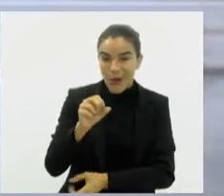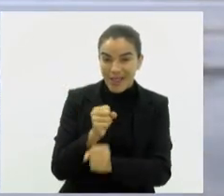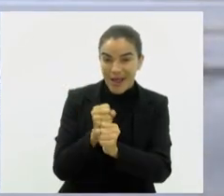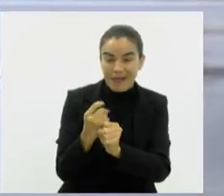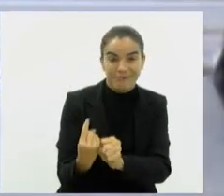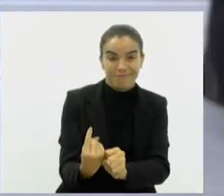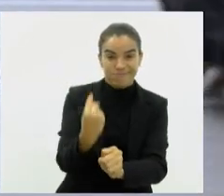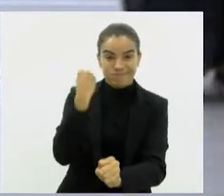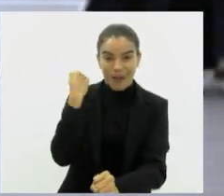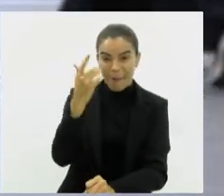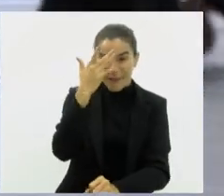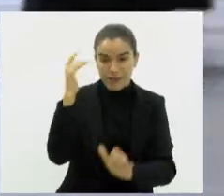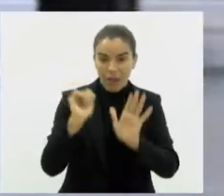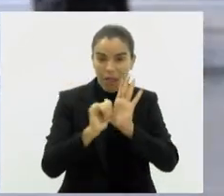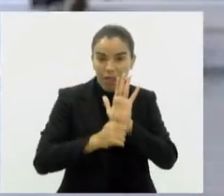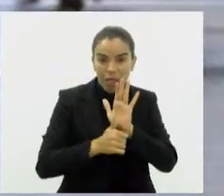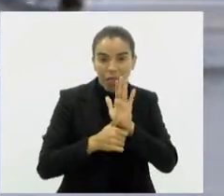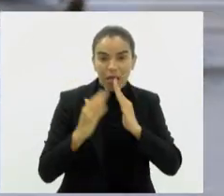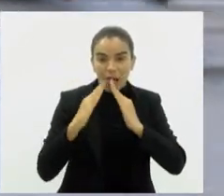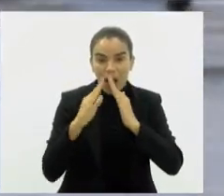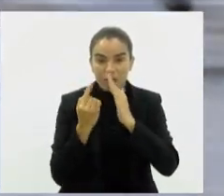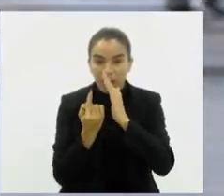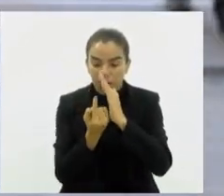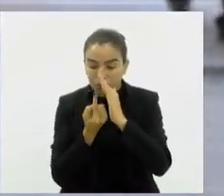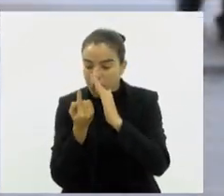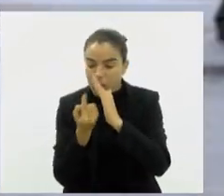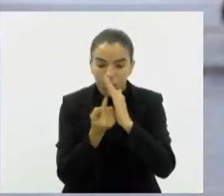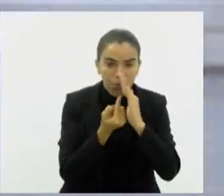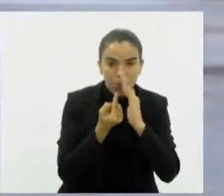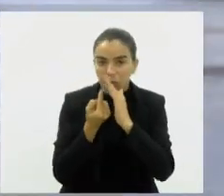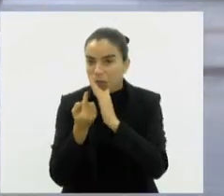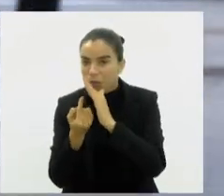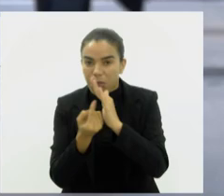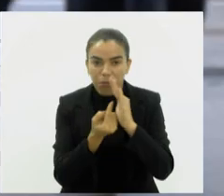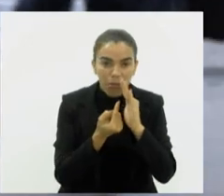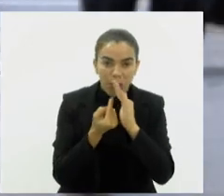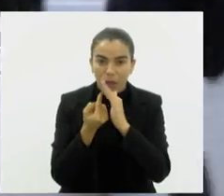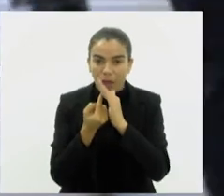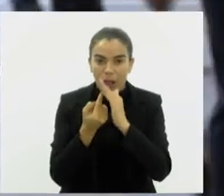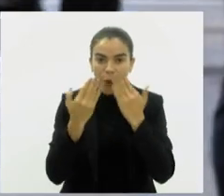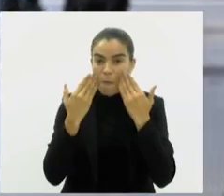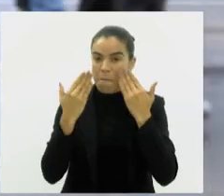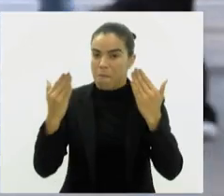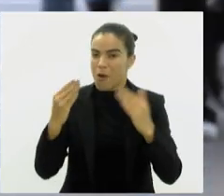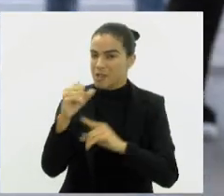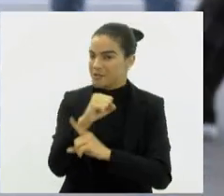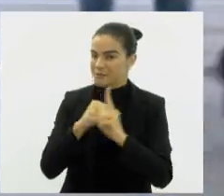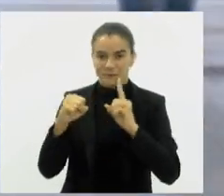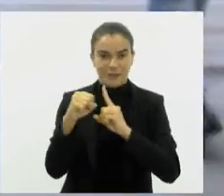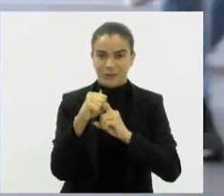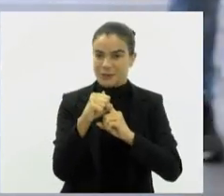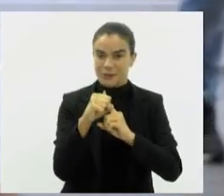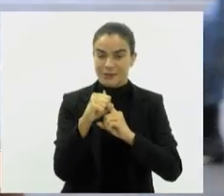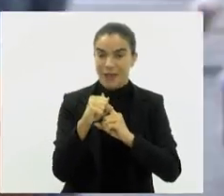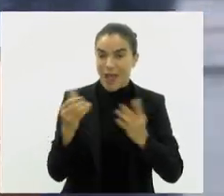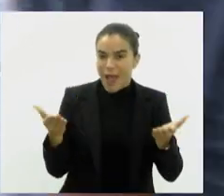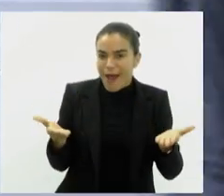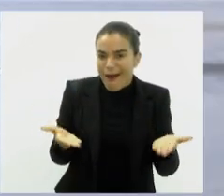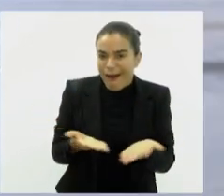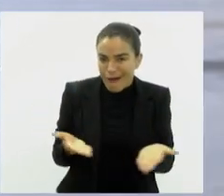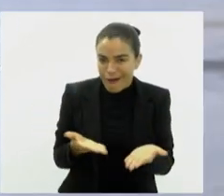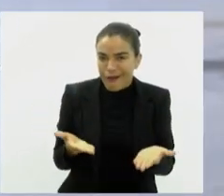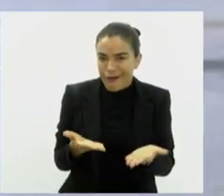as pessoas com síndrome de Down ficavam dentro das suas casas e não eram nem mostradas para a sociedade, né?